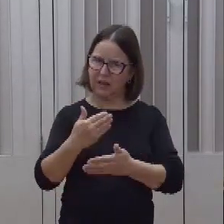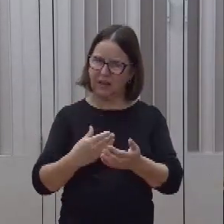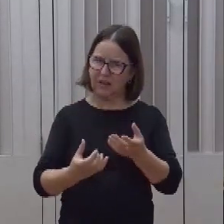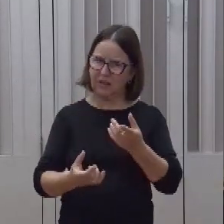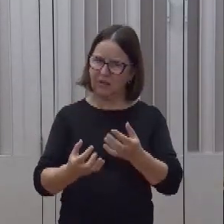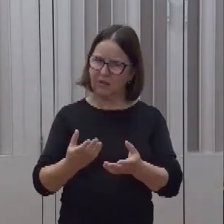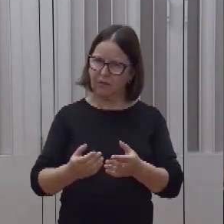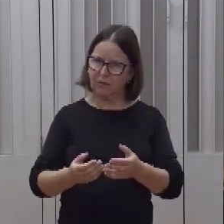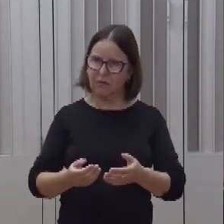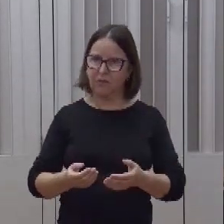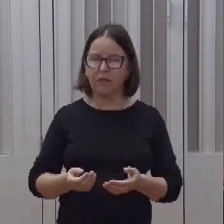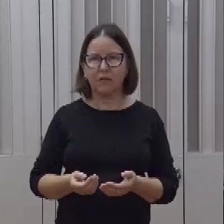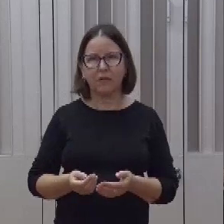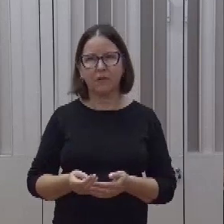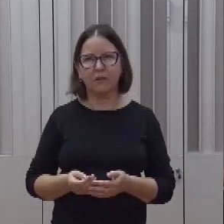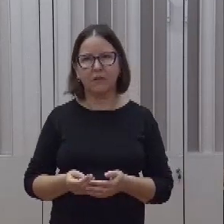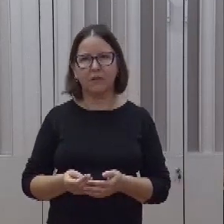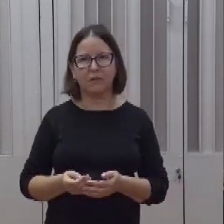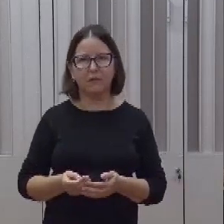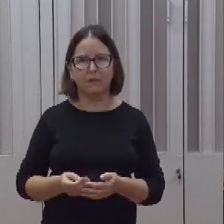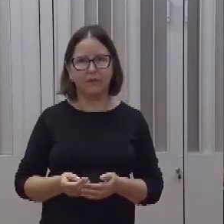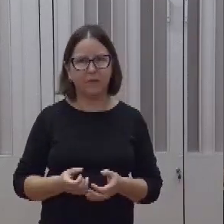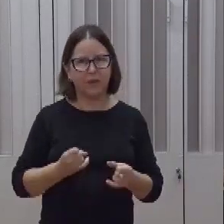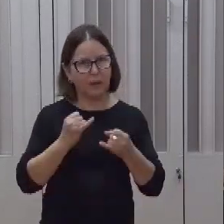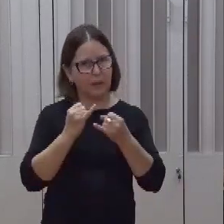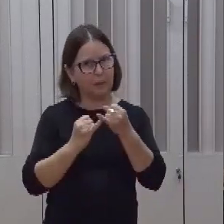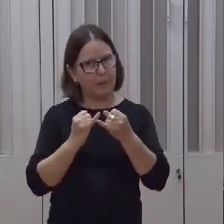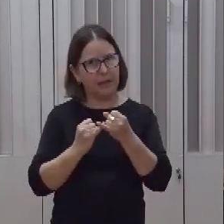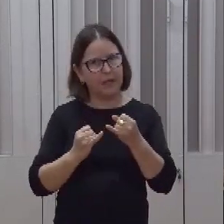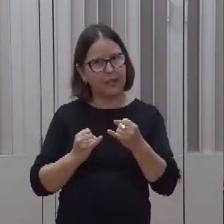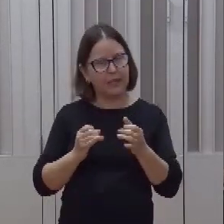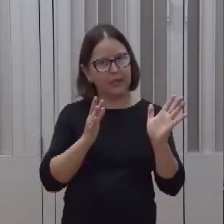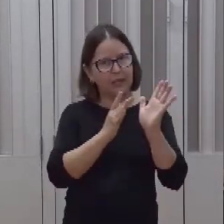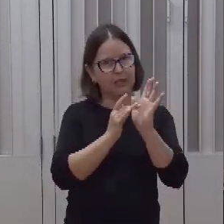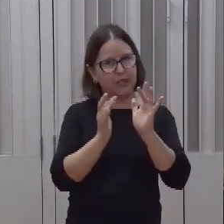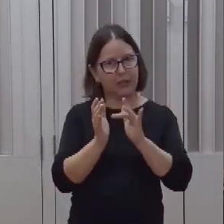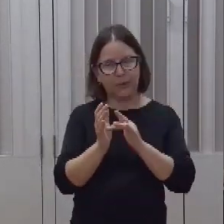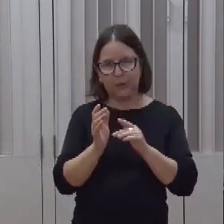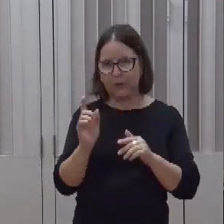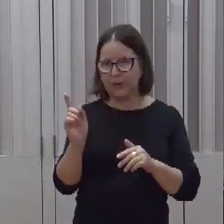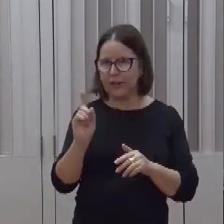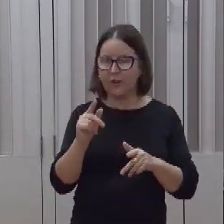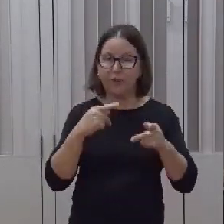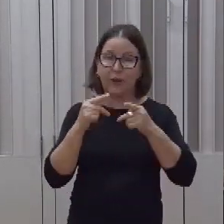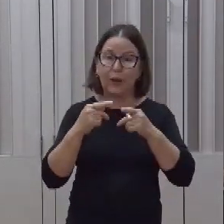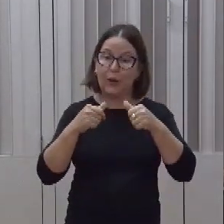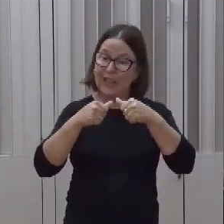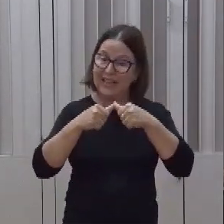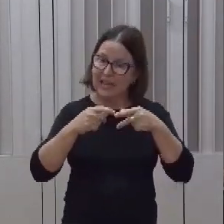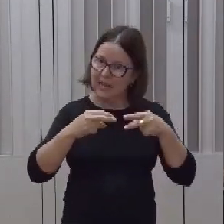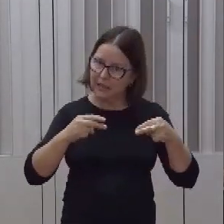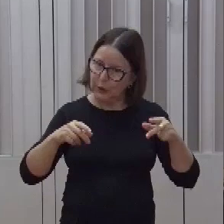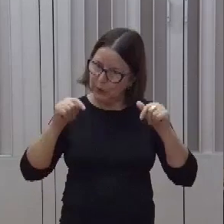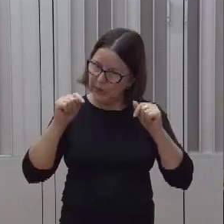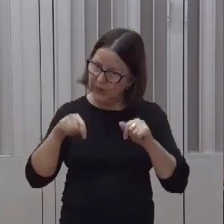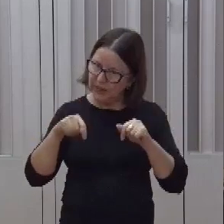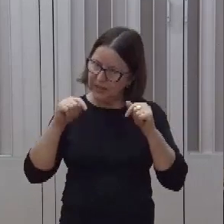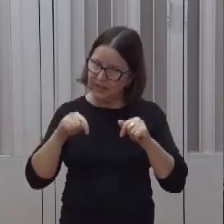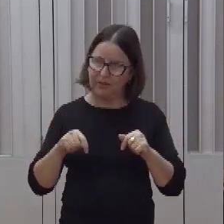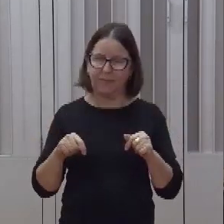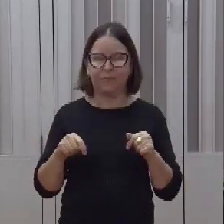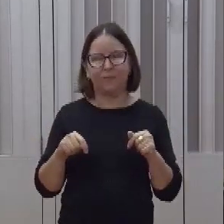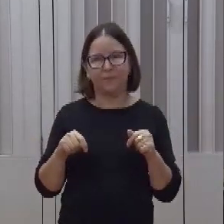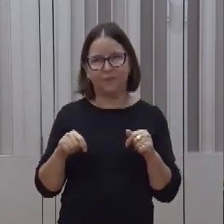Parece que Jesus não está dizendo isso aqui. no versículo